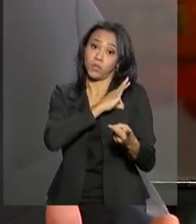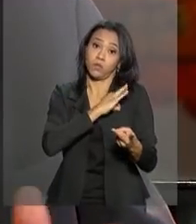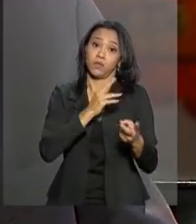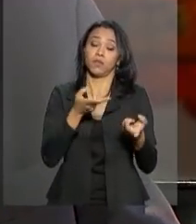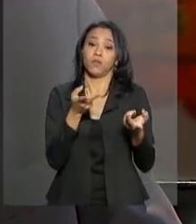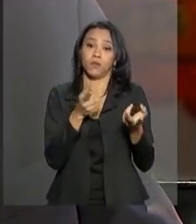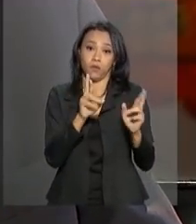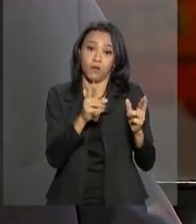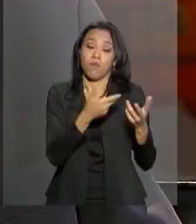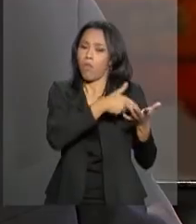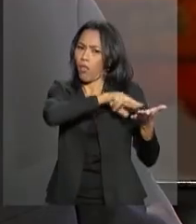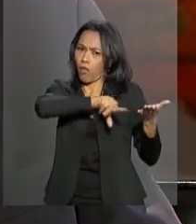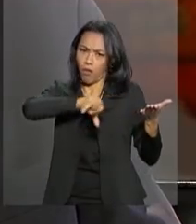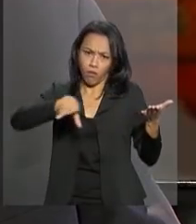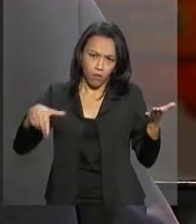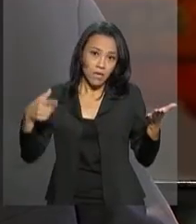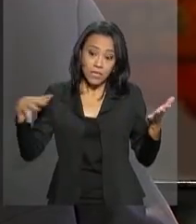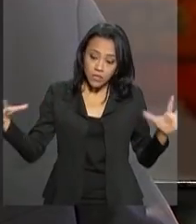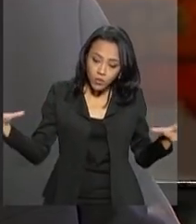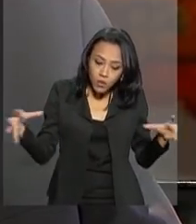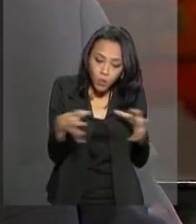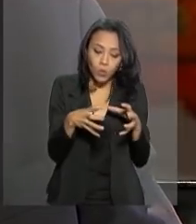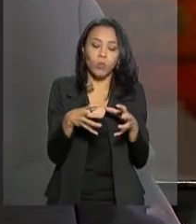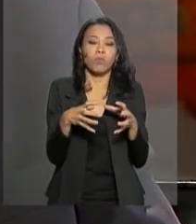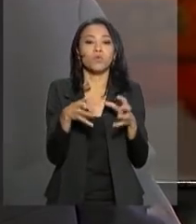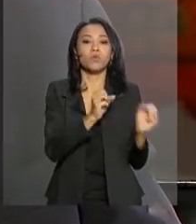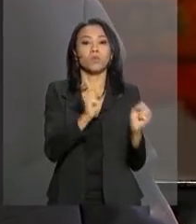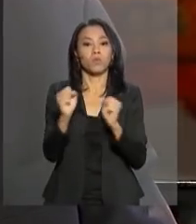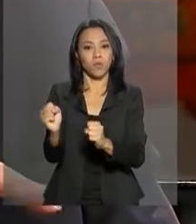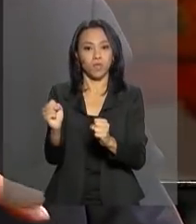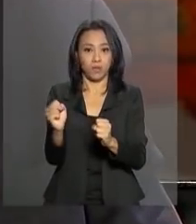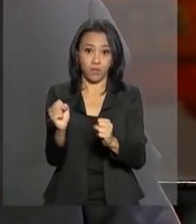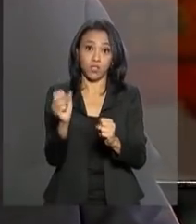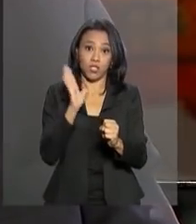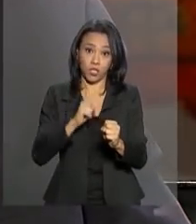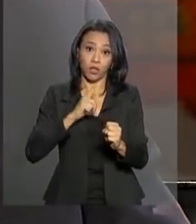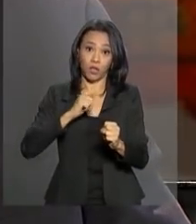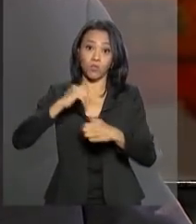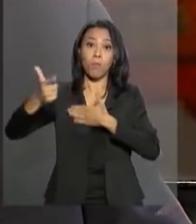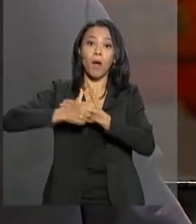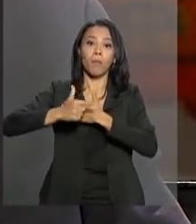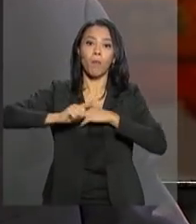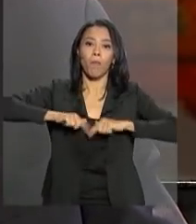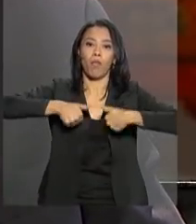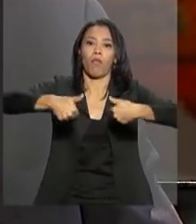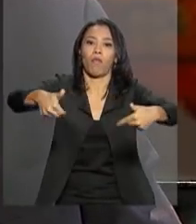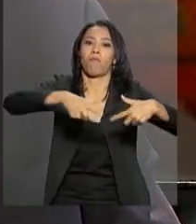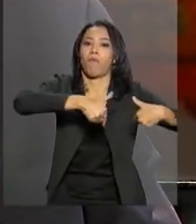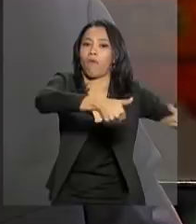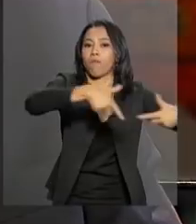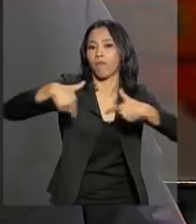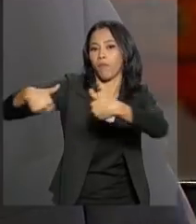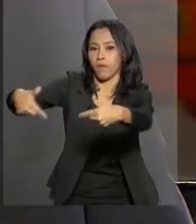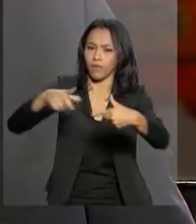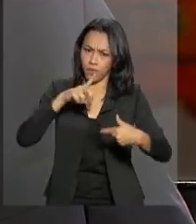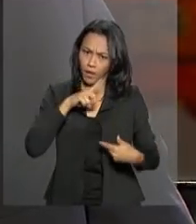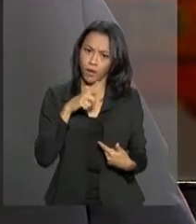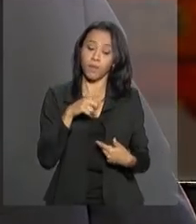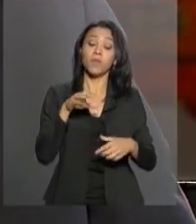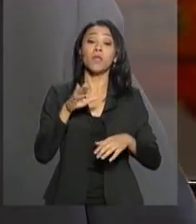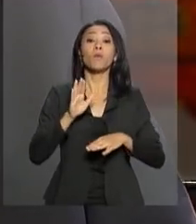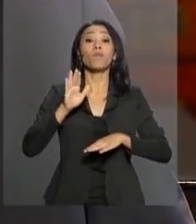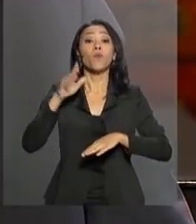Essas entidades, elas fazem parte de poderes determinados, mas têm uma atuação com uma liberdade extraordinária, esta